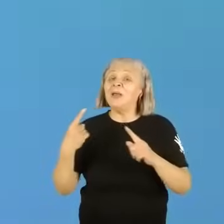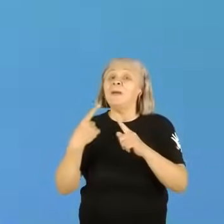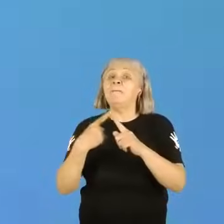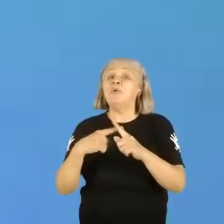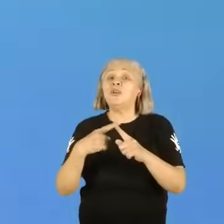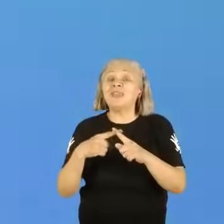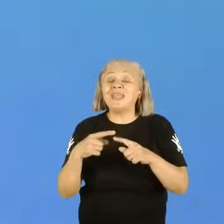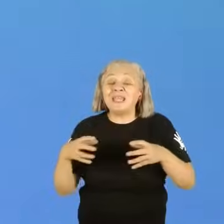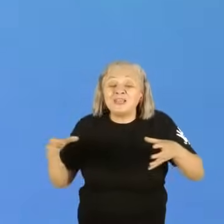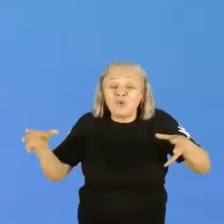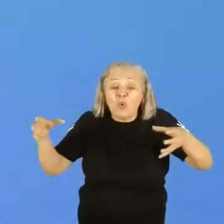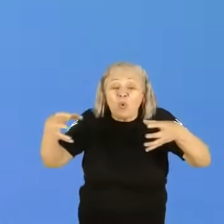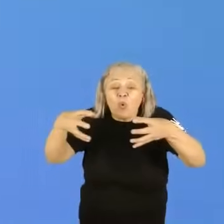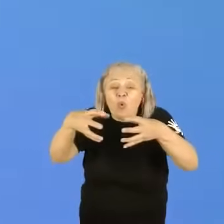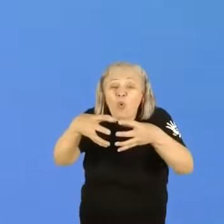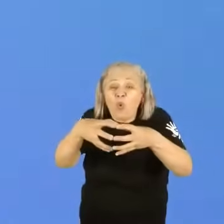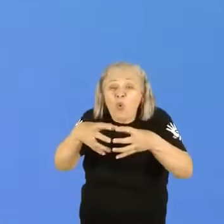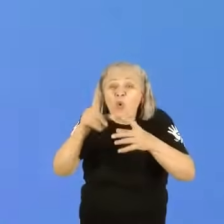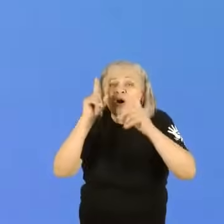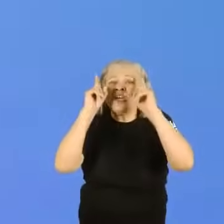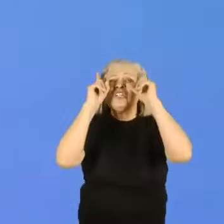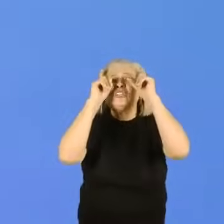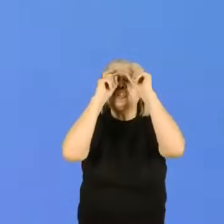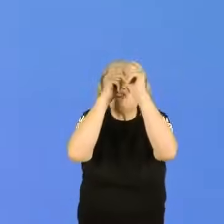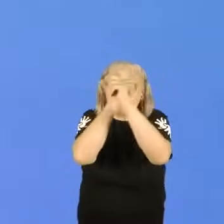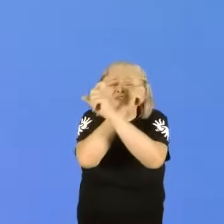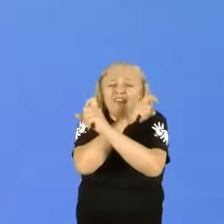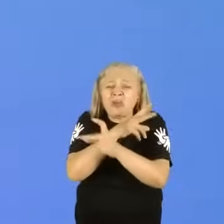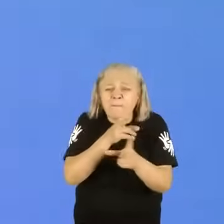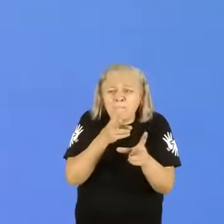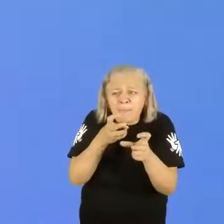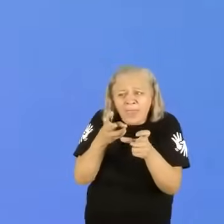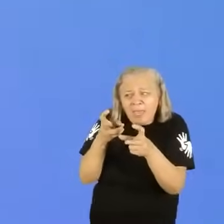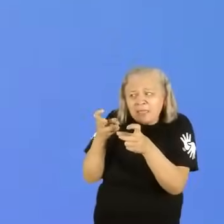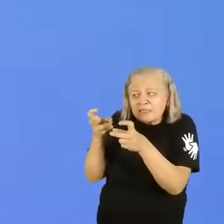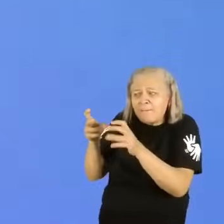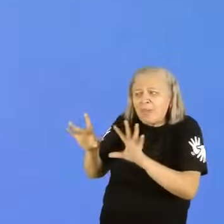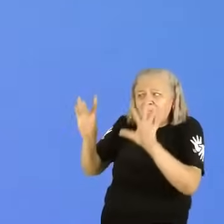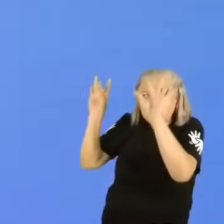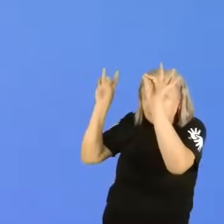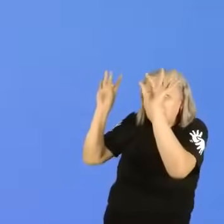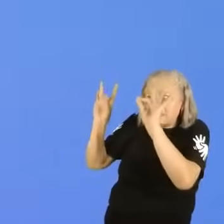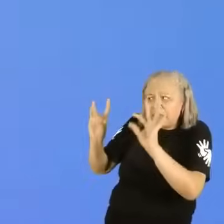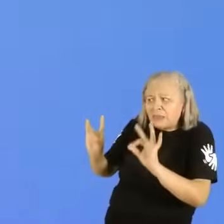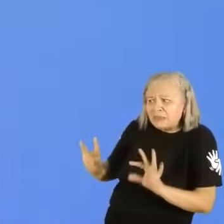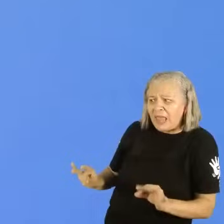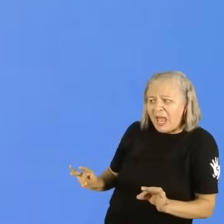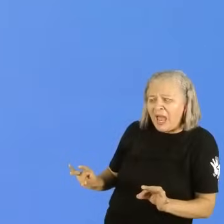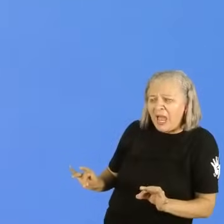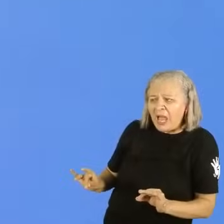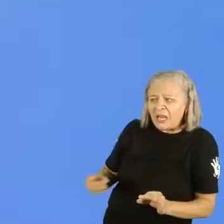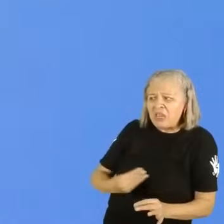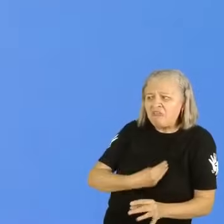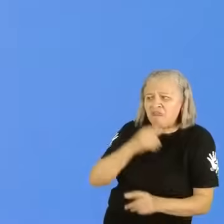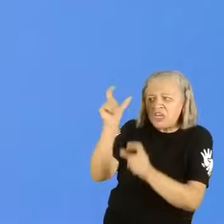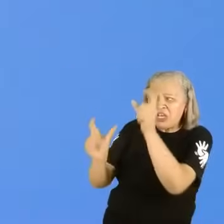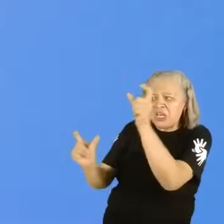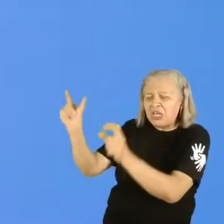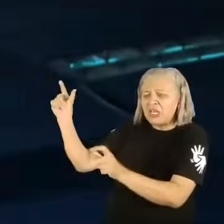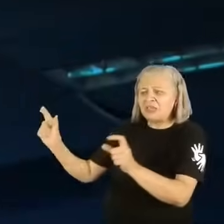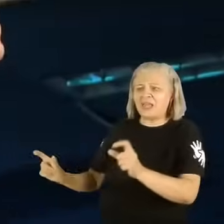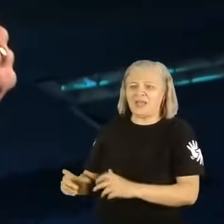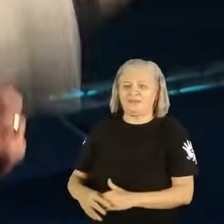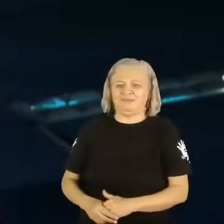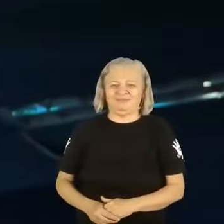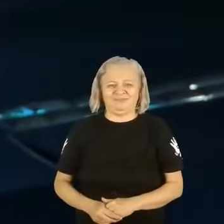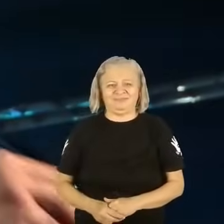da multidão é difícil você perceber os detalhes da vida um do outro. A não ser que você for mulher. Mulher percebe